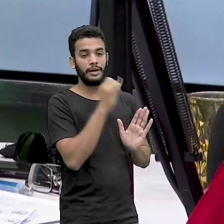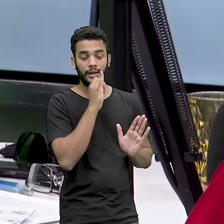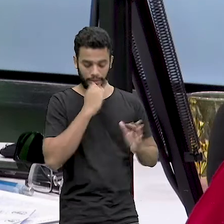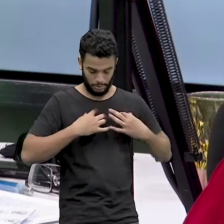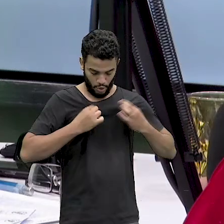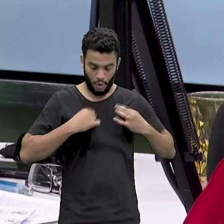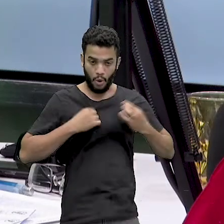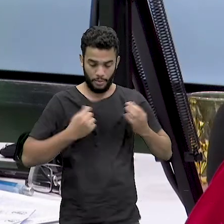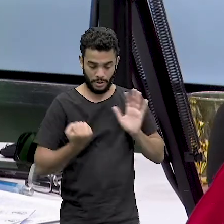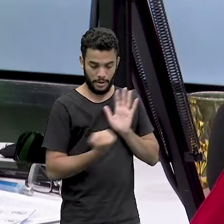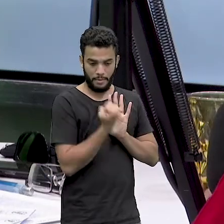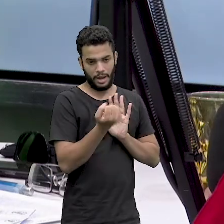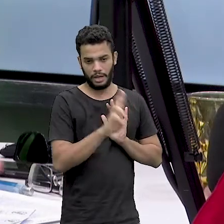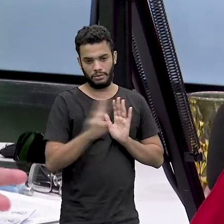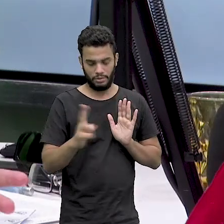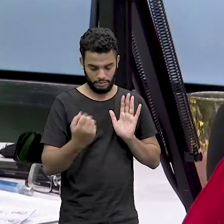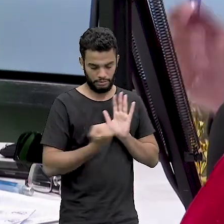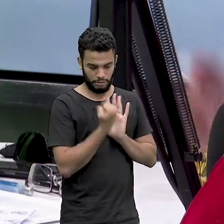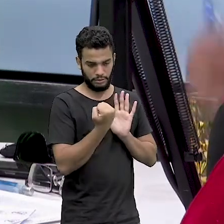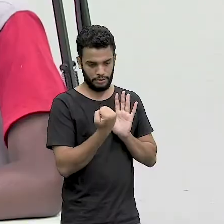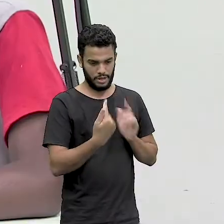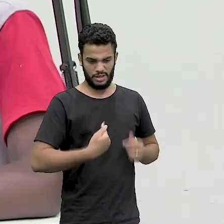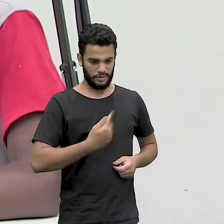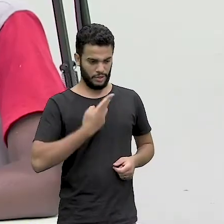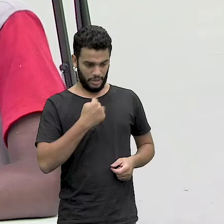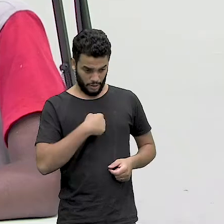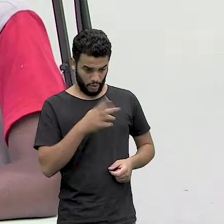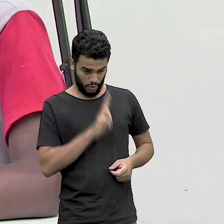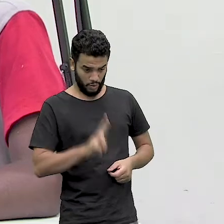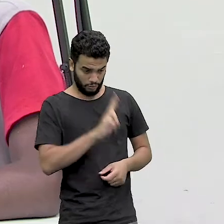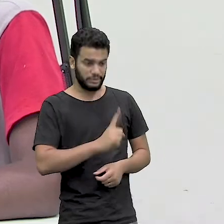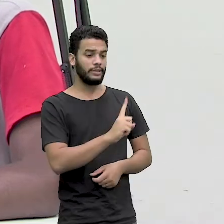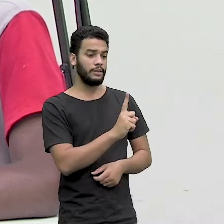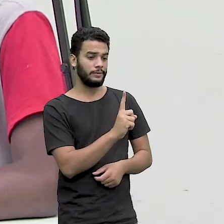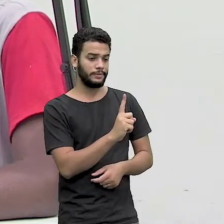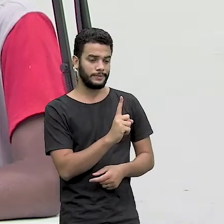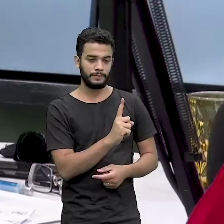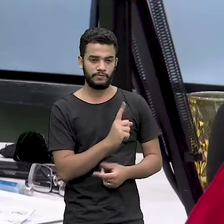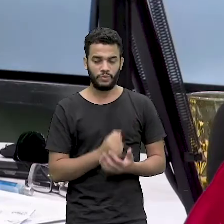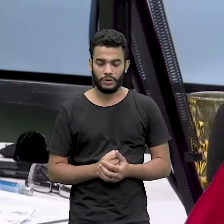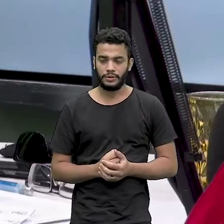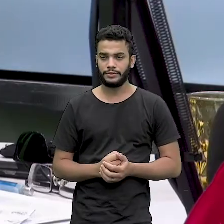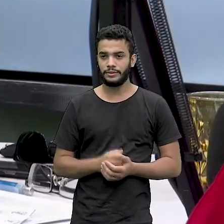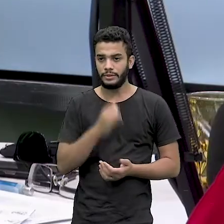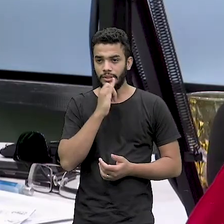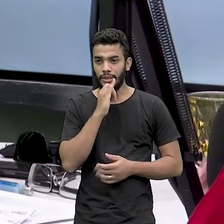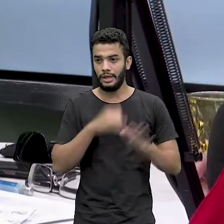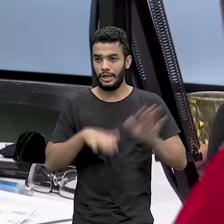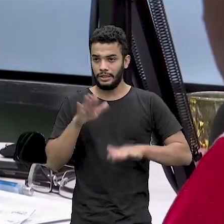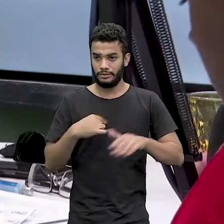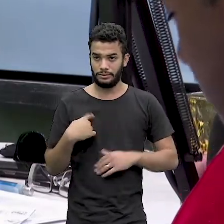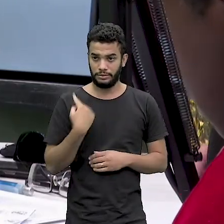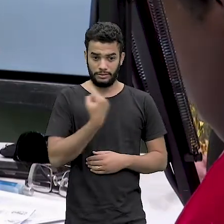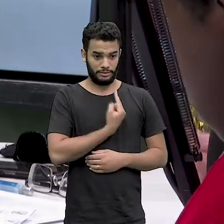outros estampada, não, né? Parecendo um outdoor. Outdoor, quer você dizer, paga para fazer propaganda para o outro. Você paga para poder fazer propaganda para o